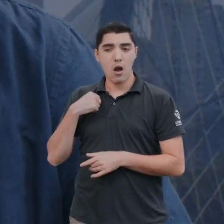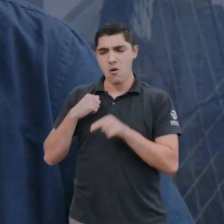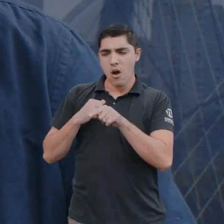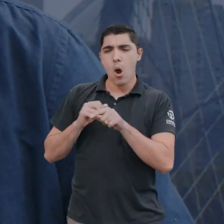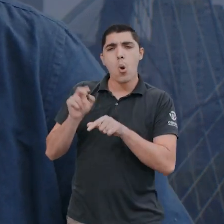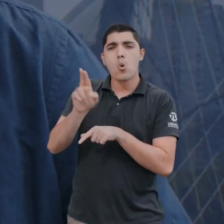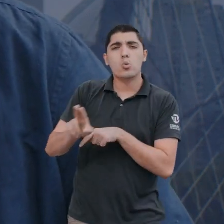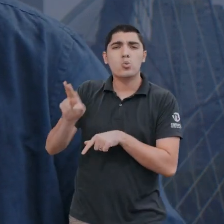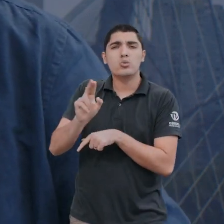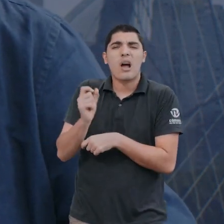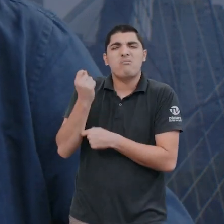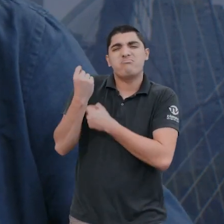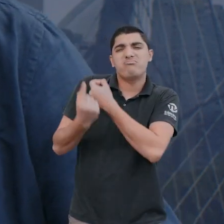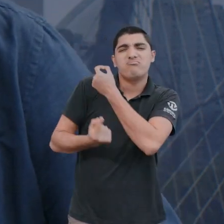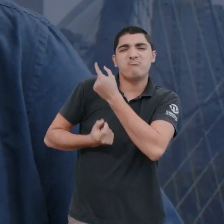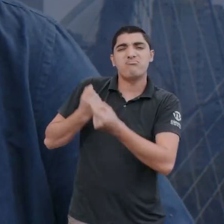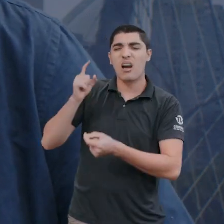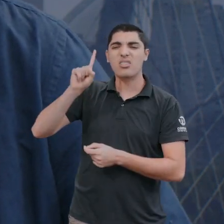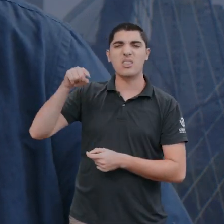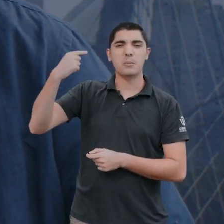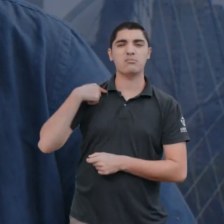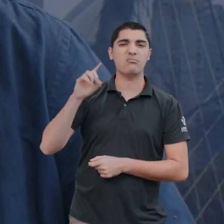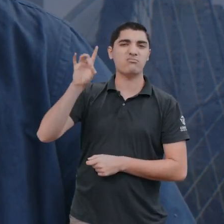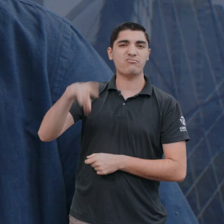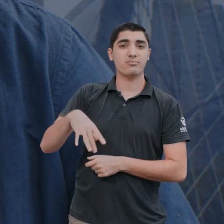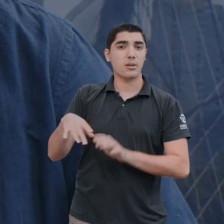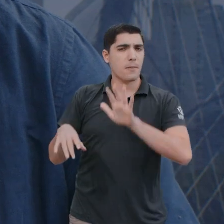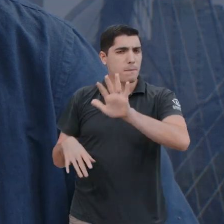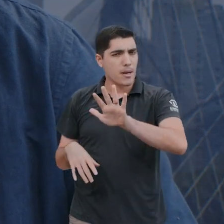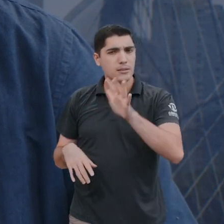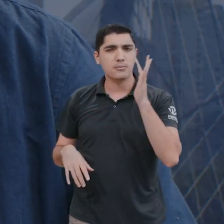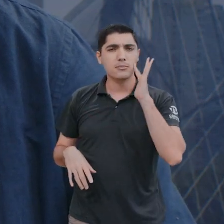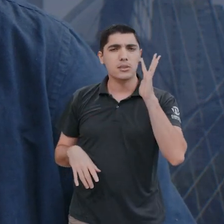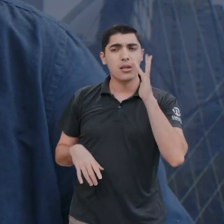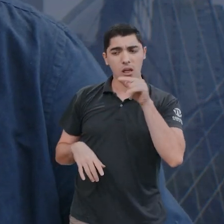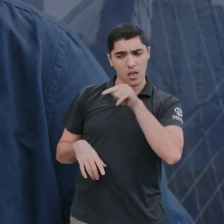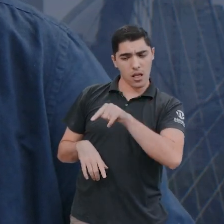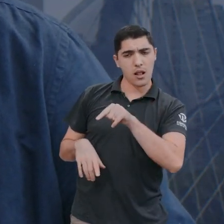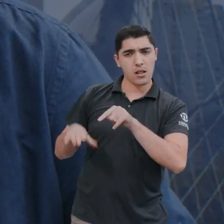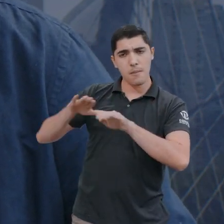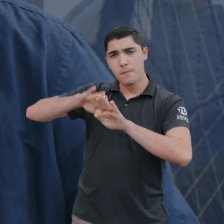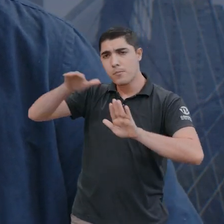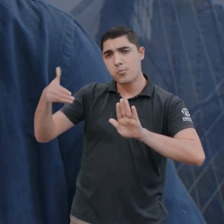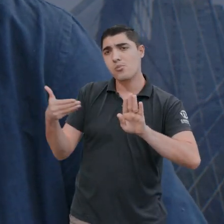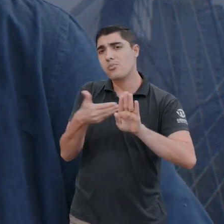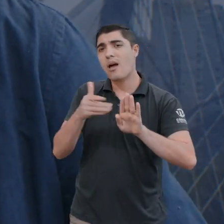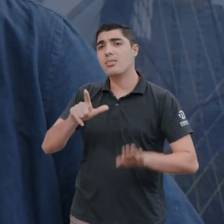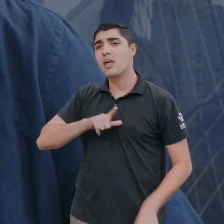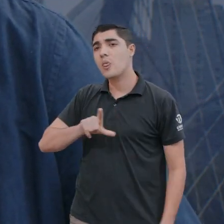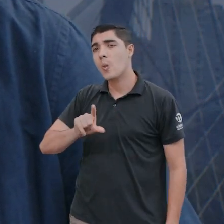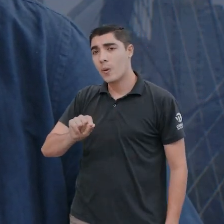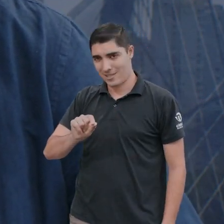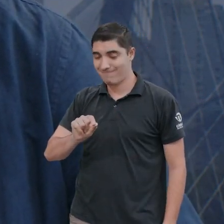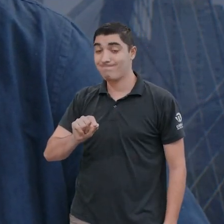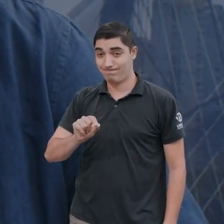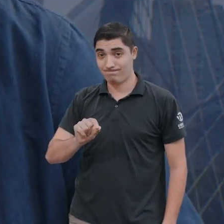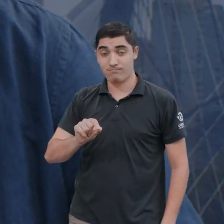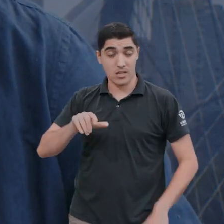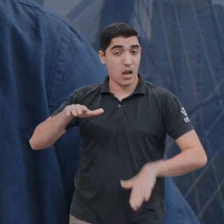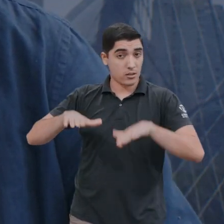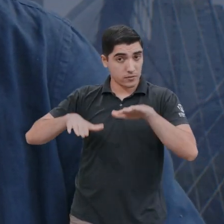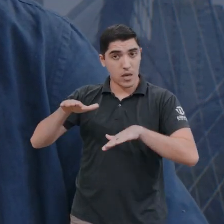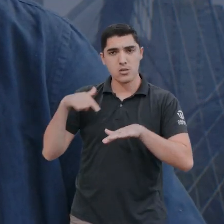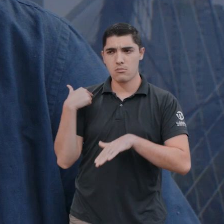ou porque você vai usar só para pontualmente, vai descartar. Mas o que tem nessa peça, né? Muitas vezes a gente